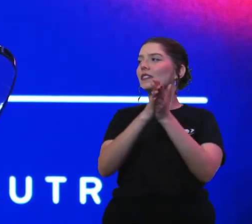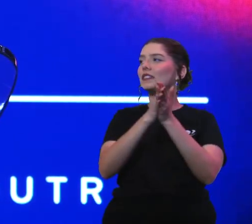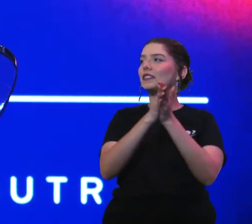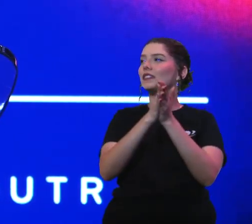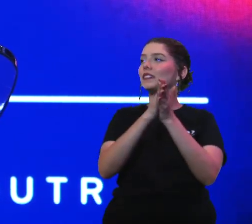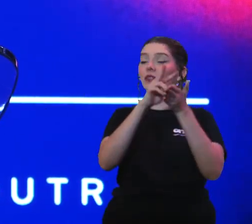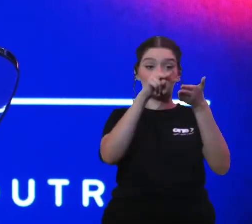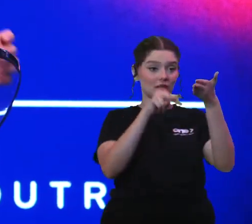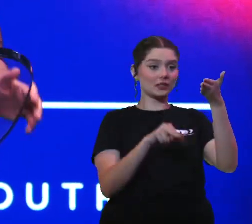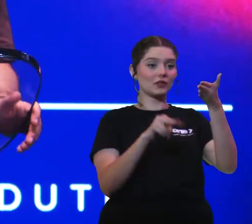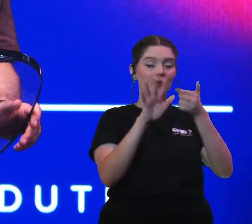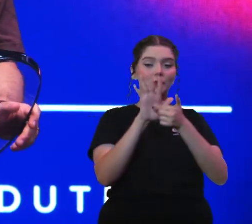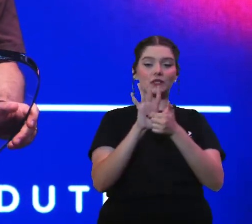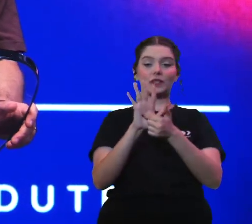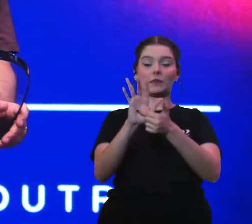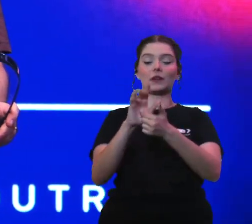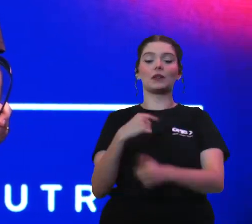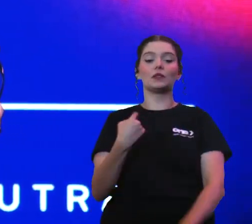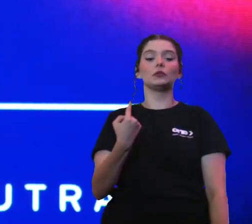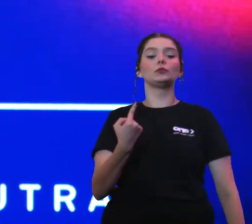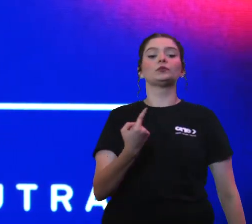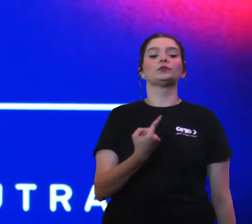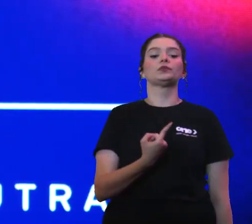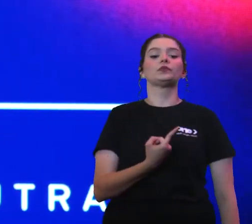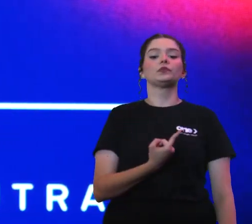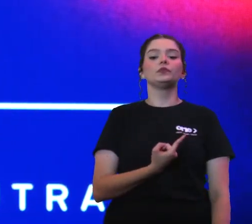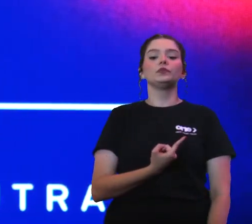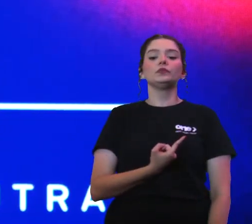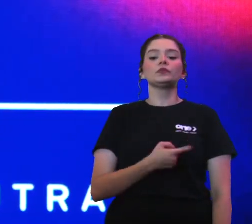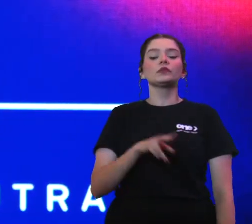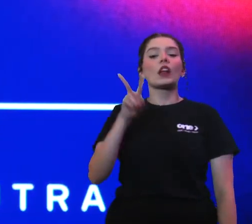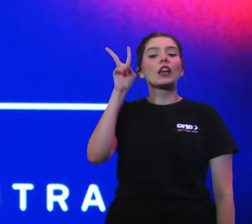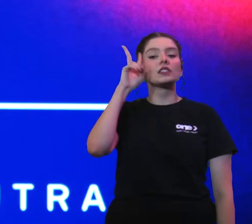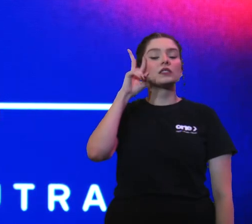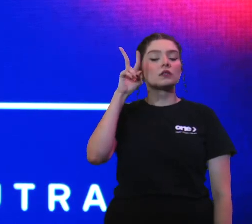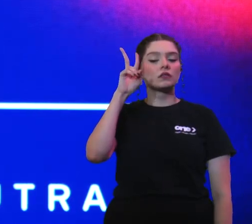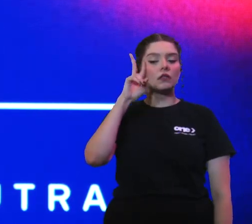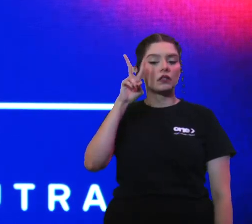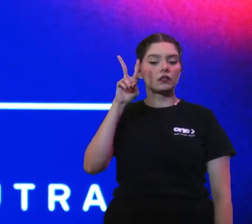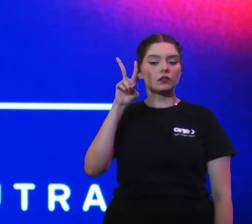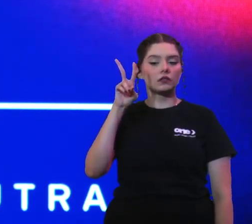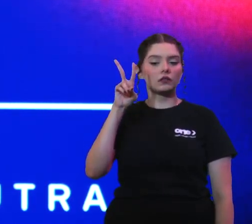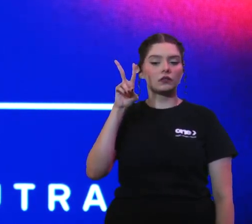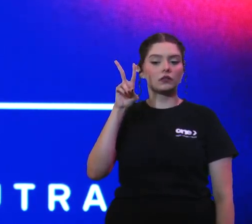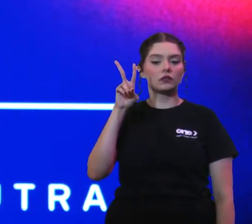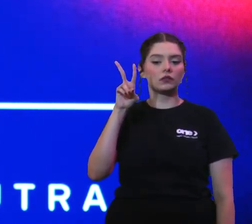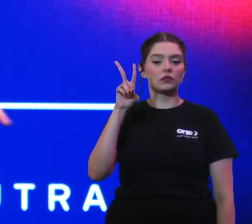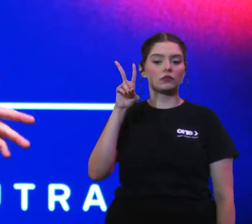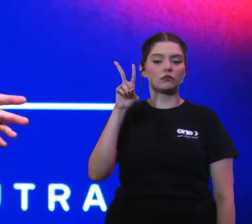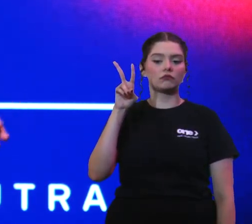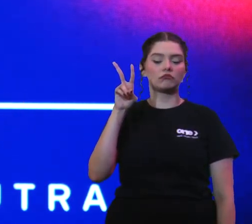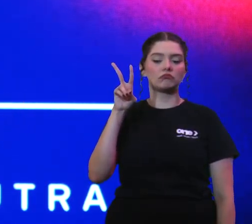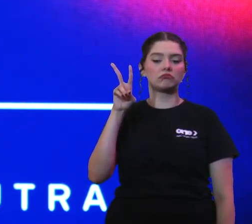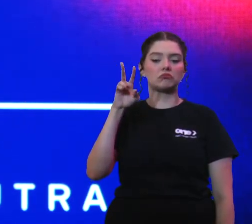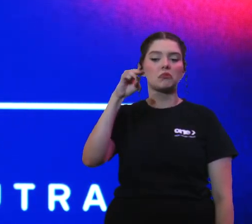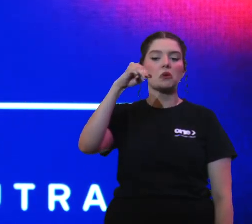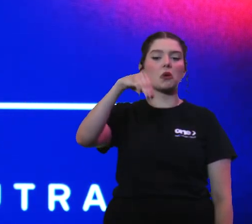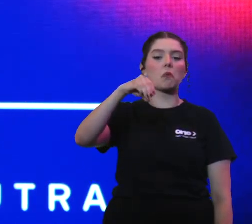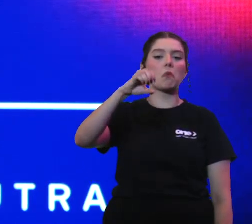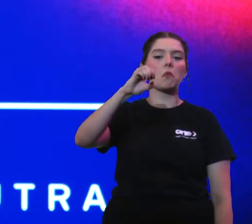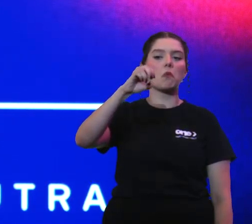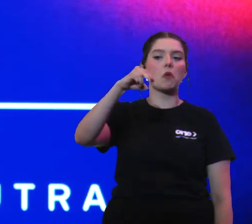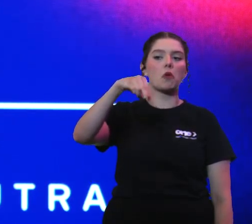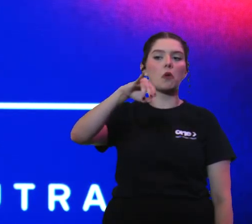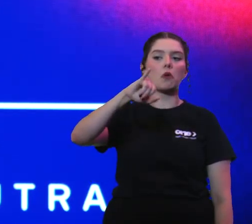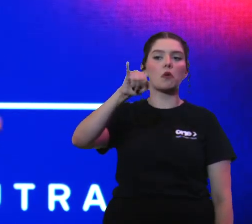não sei se você lembra, ou você já leu talvez até, a história do monge executivo. Um livro já bastante antigo,